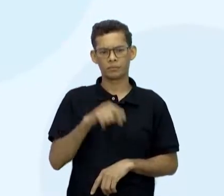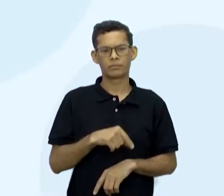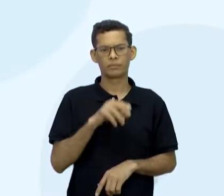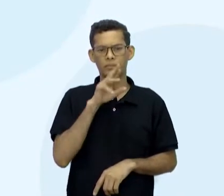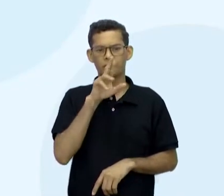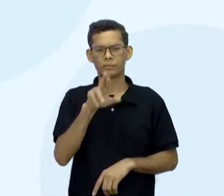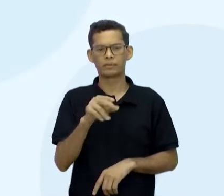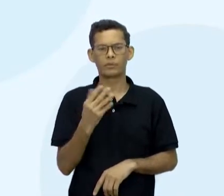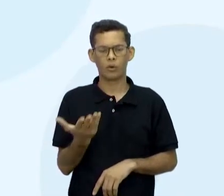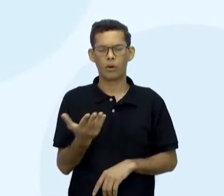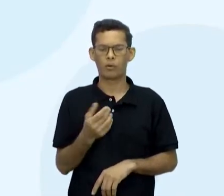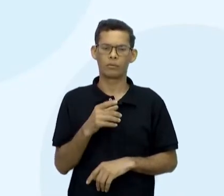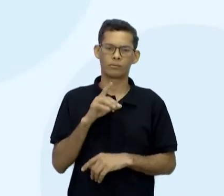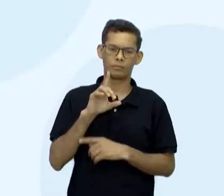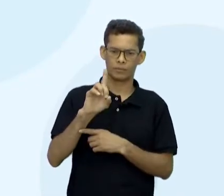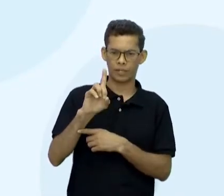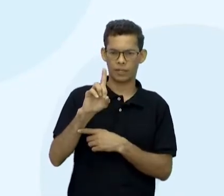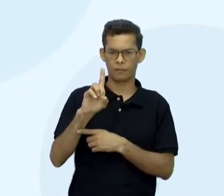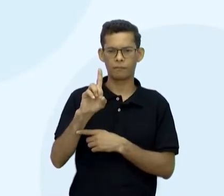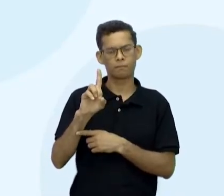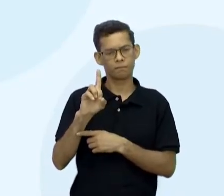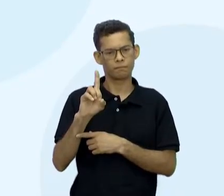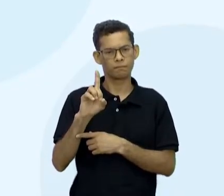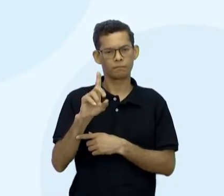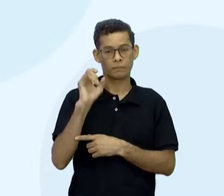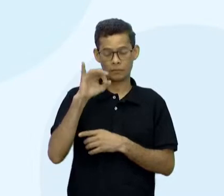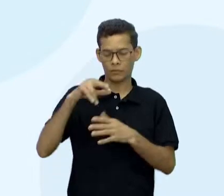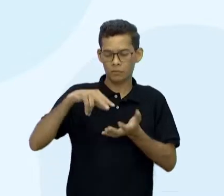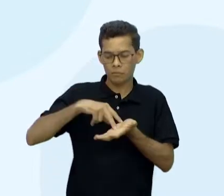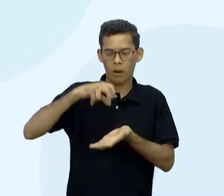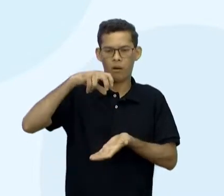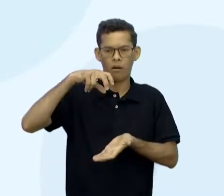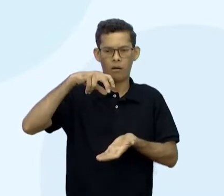né? E quando você salta ali, Gibalina, naquele momento que você saltou,